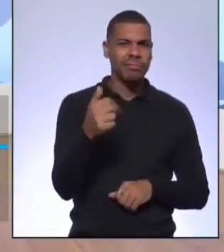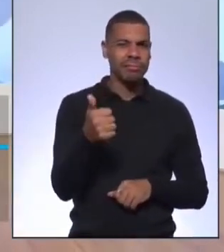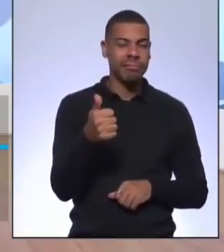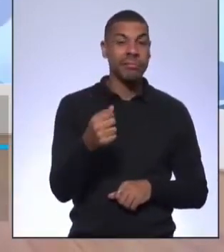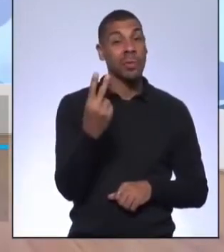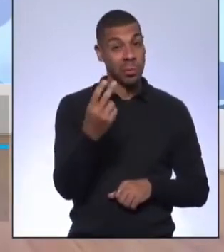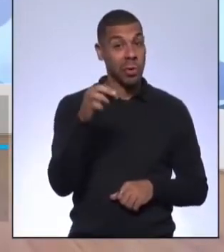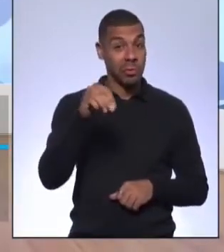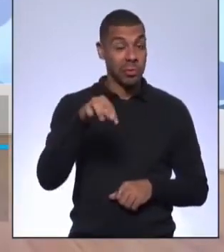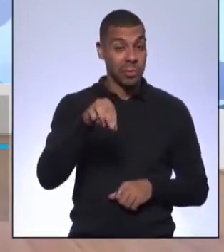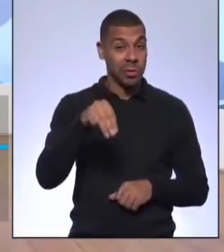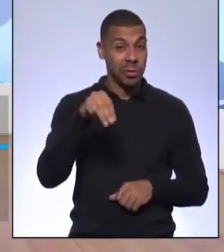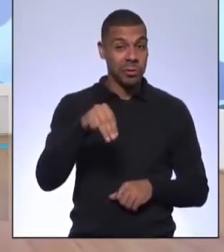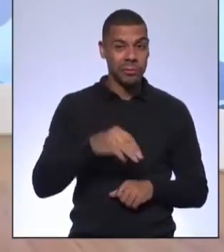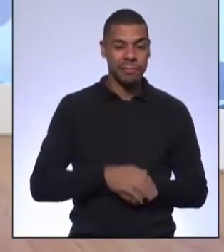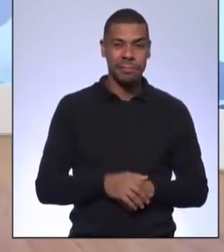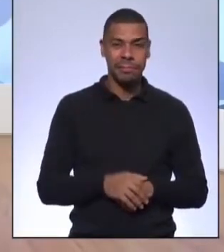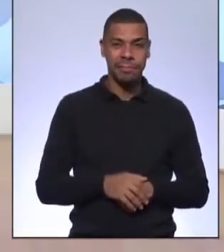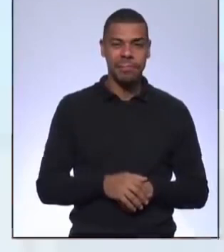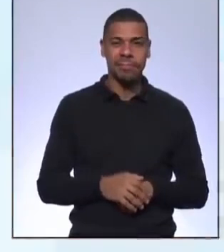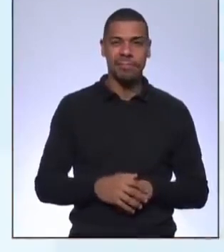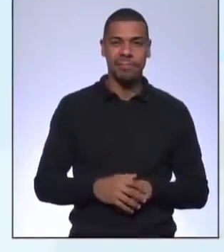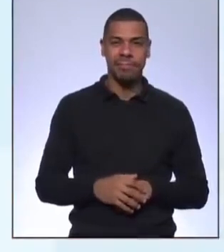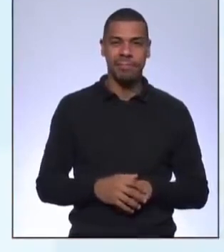para vocês. Beleza. Tá bom? Até já.